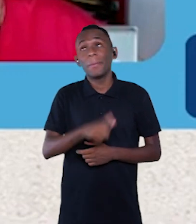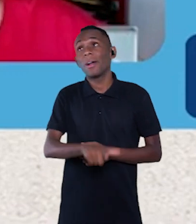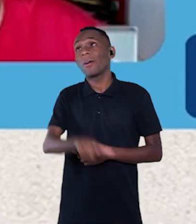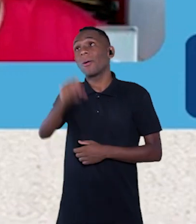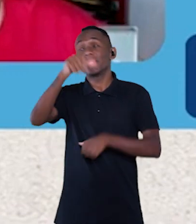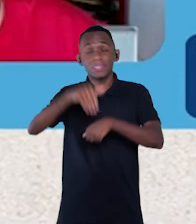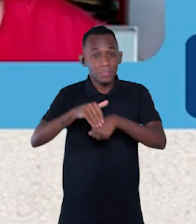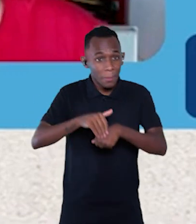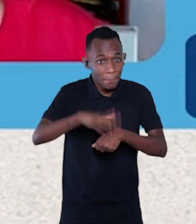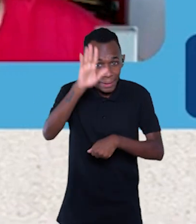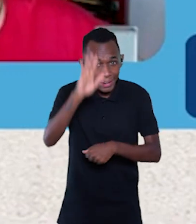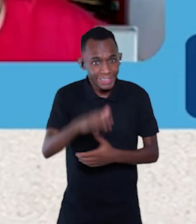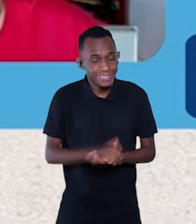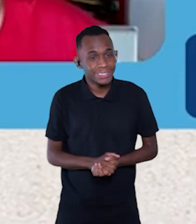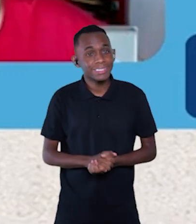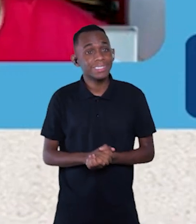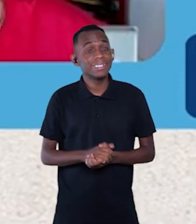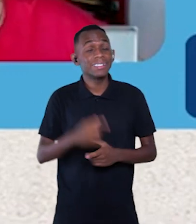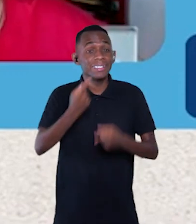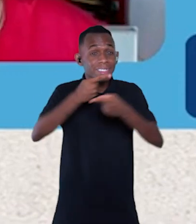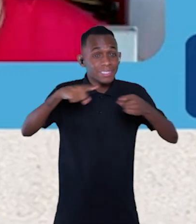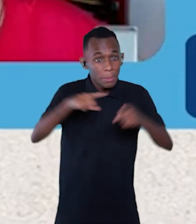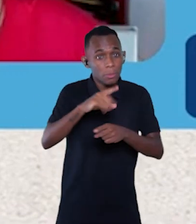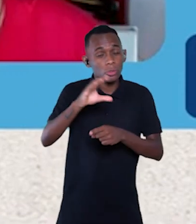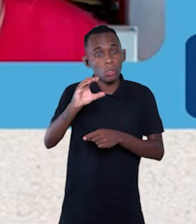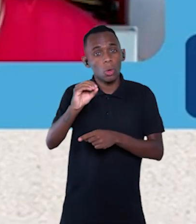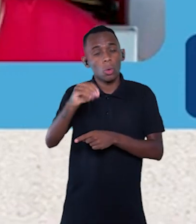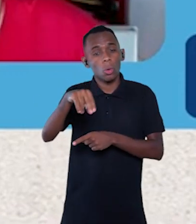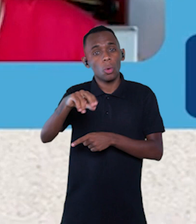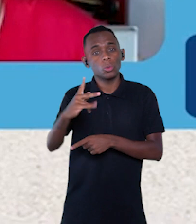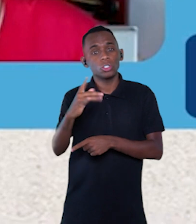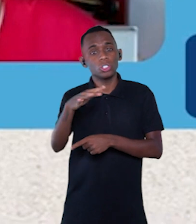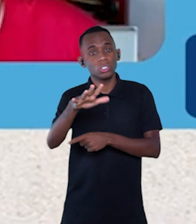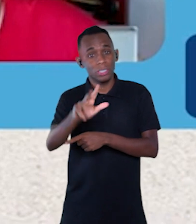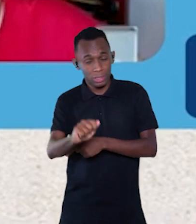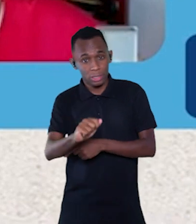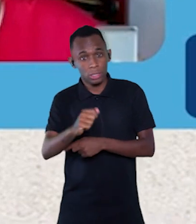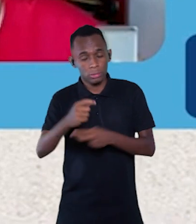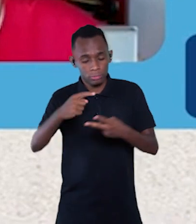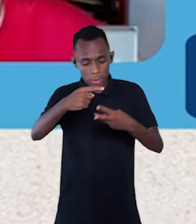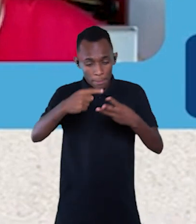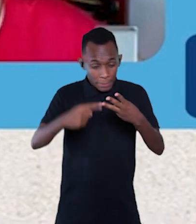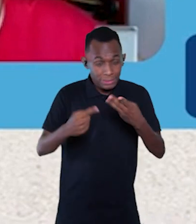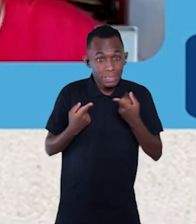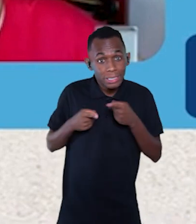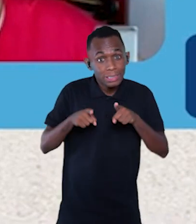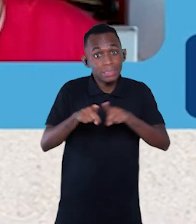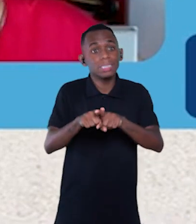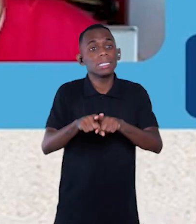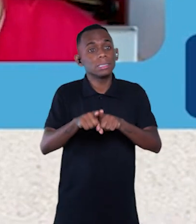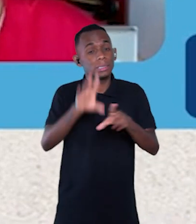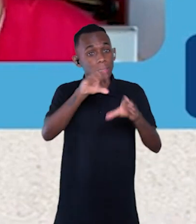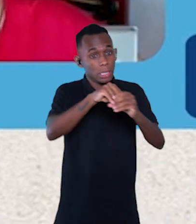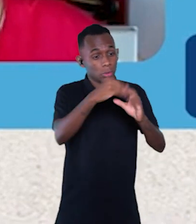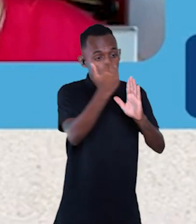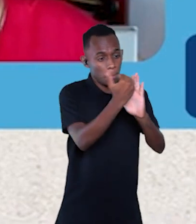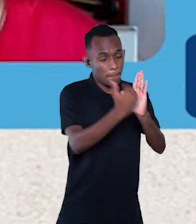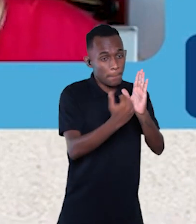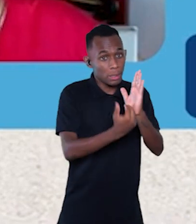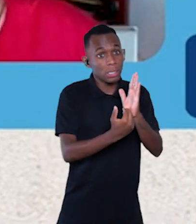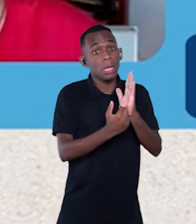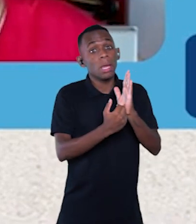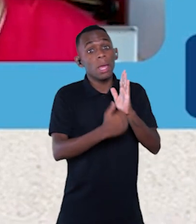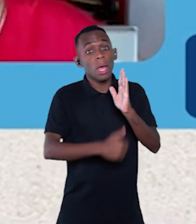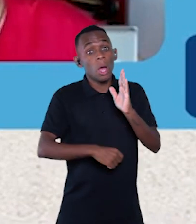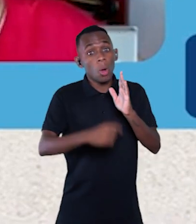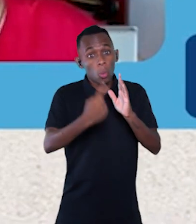minha preferida, viu, do seu repertório. Essa música Conchinha é uma música minha, da Marília Sodré e do Fabiano, ou seja, dentro desse EP é